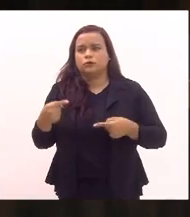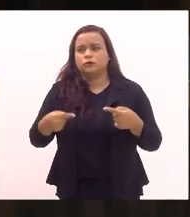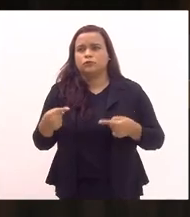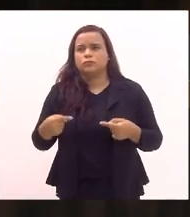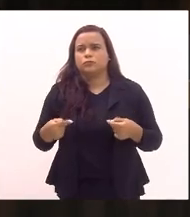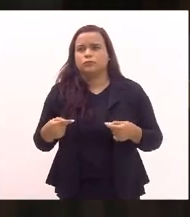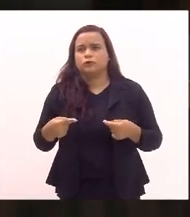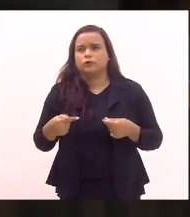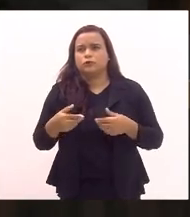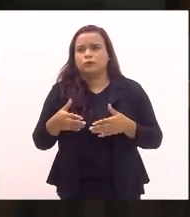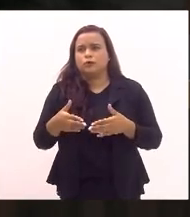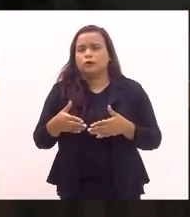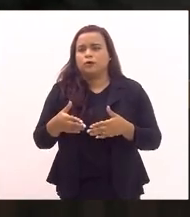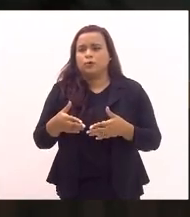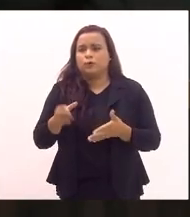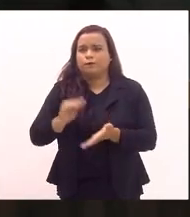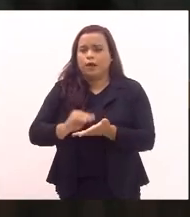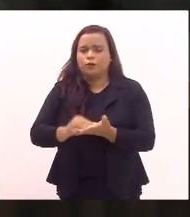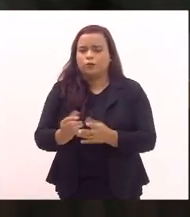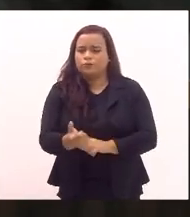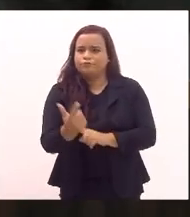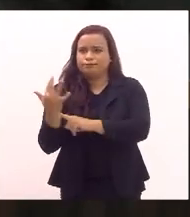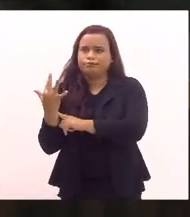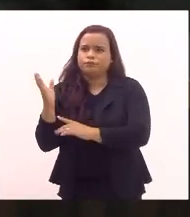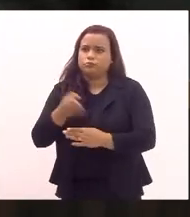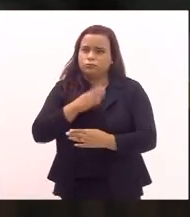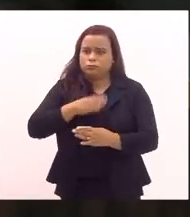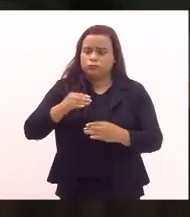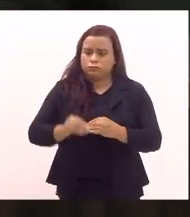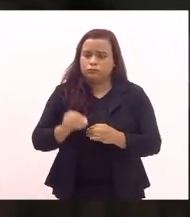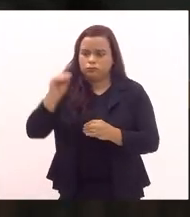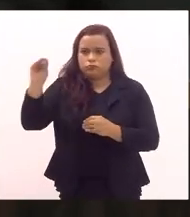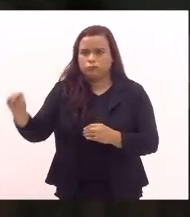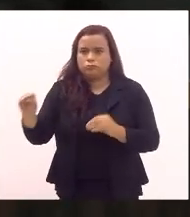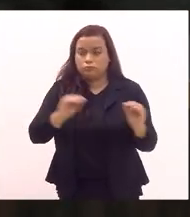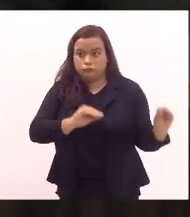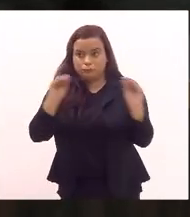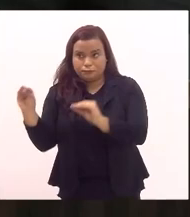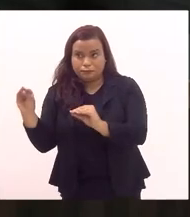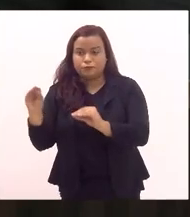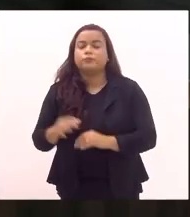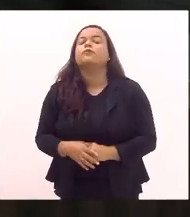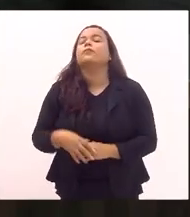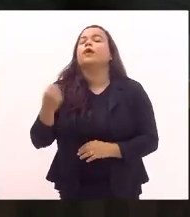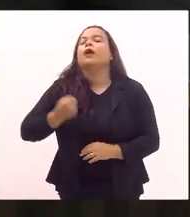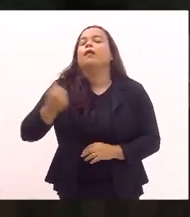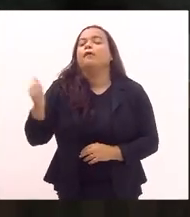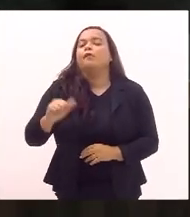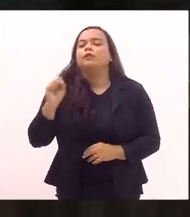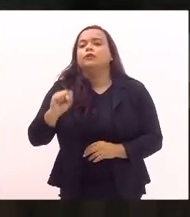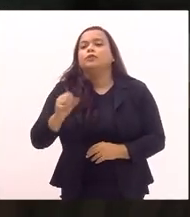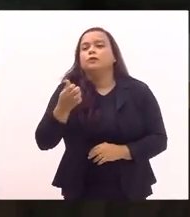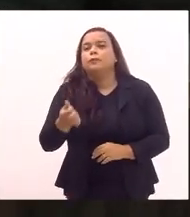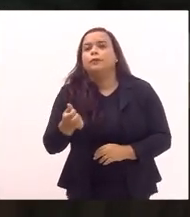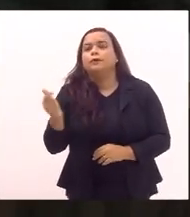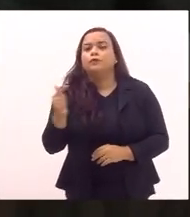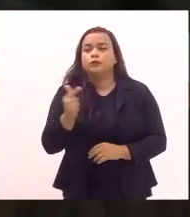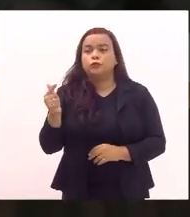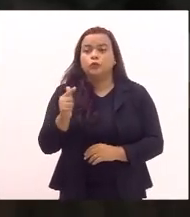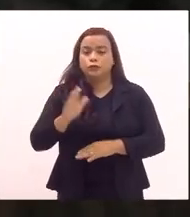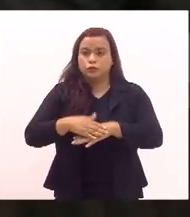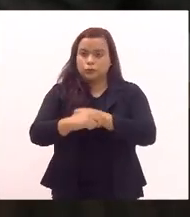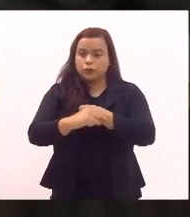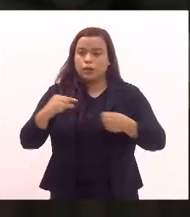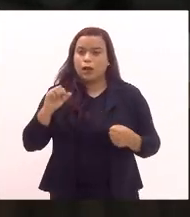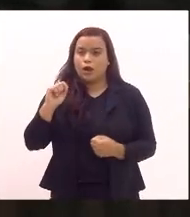fica adiada a votação por falta de cloro anuncio projeto de resolução nº 1186 22 de autoria do deputado Alexandre